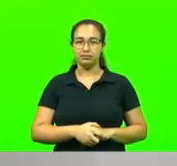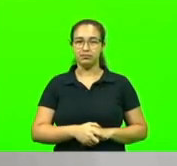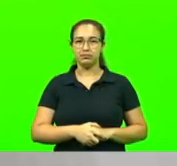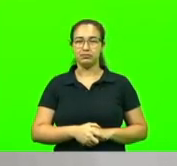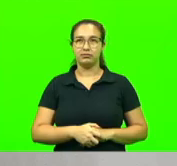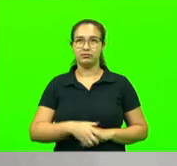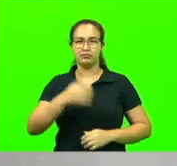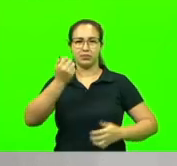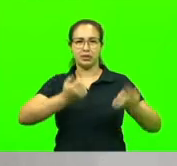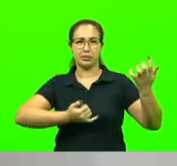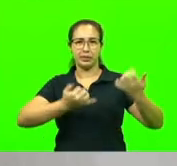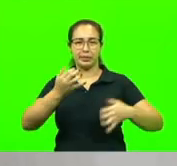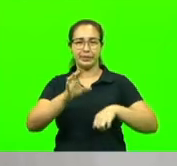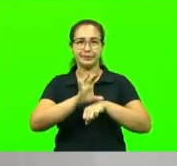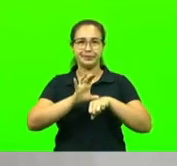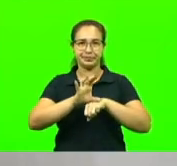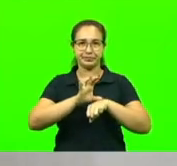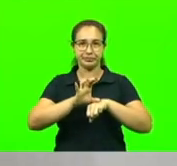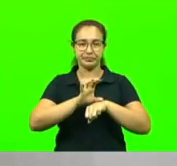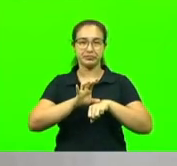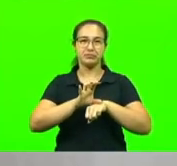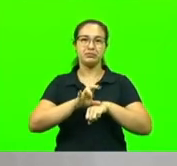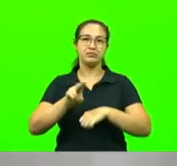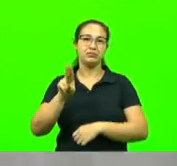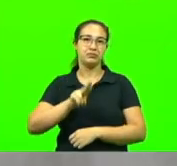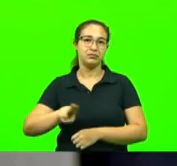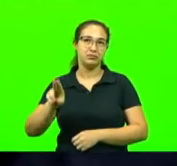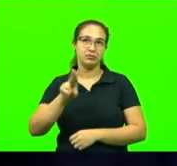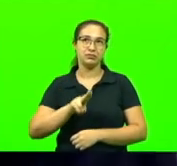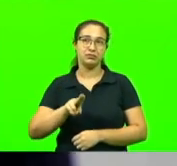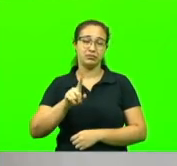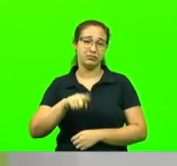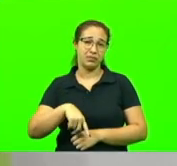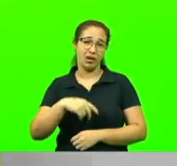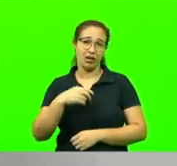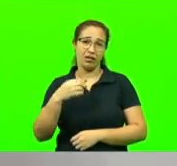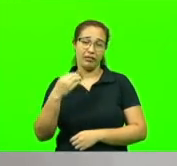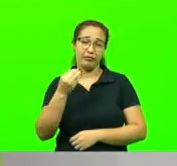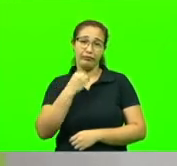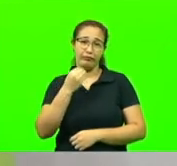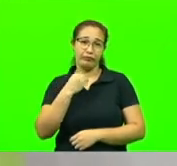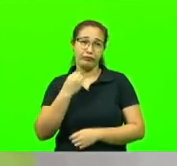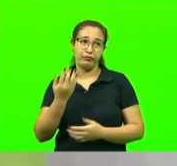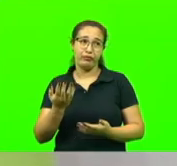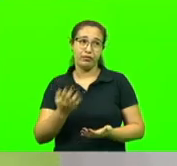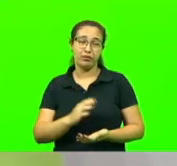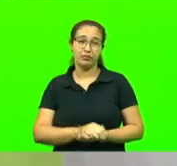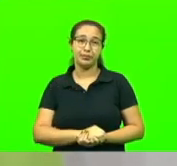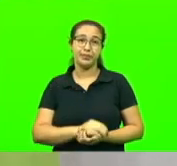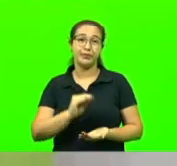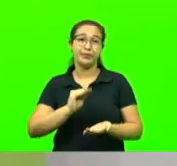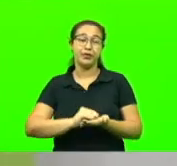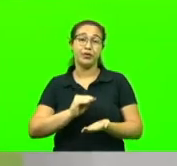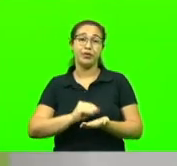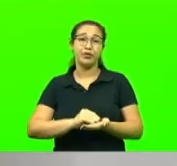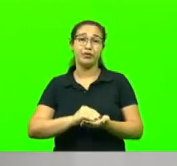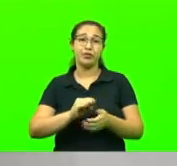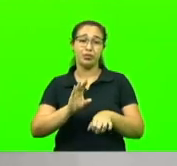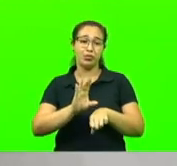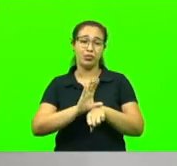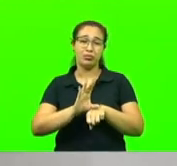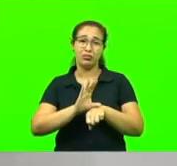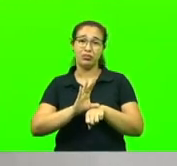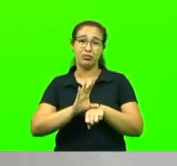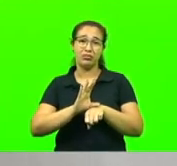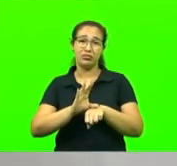constitucionais utilizados são fracos, são muito fracos. O que faltou, na verdade, não foi constitucionalidade, o que